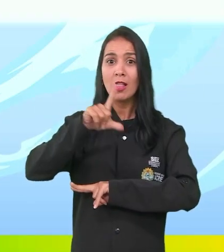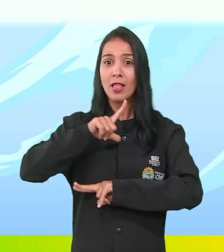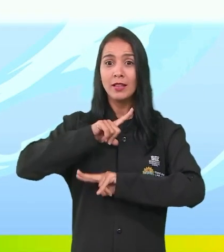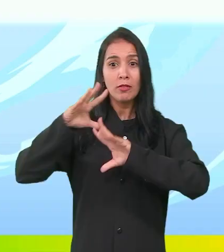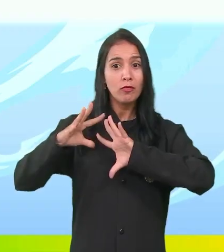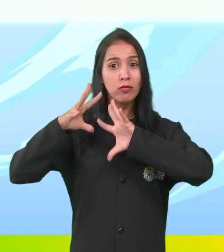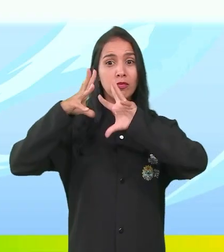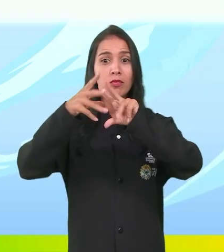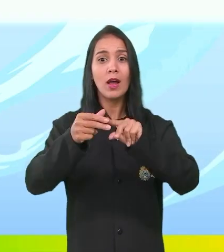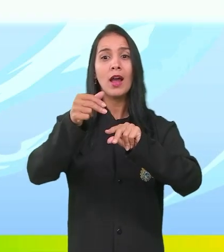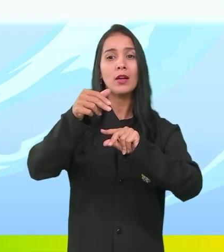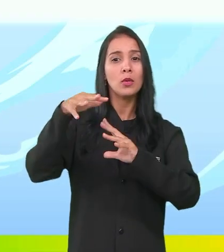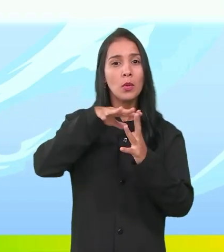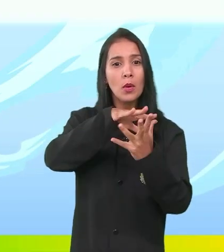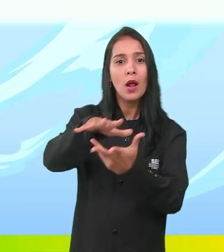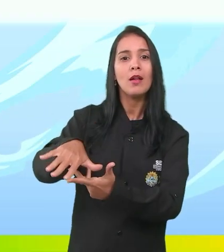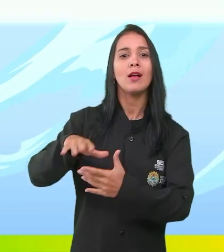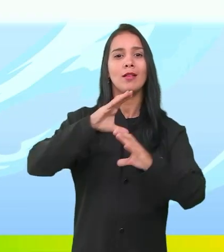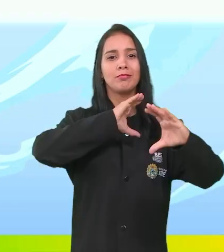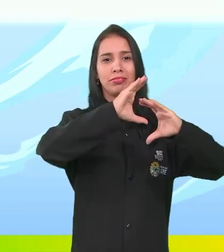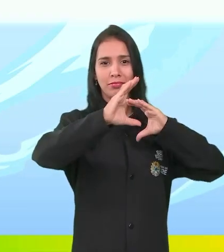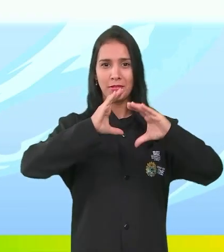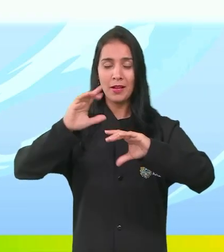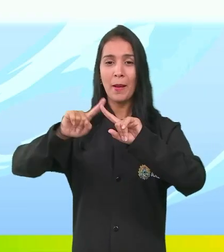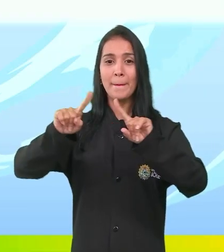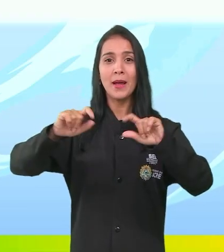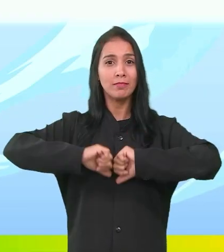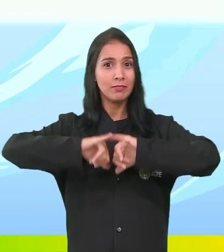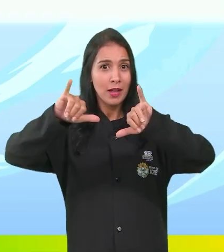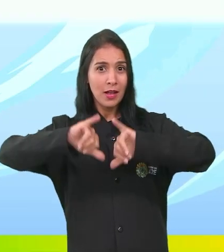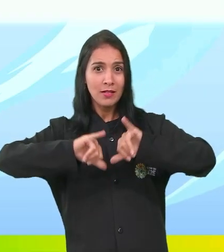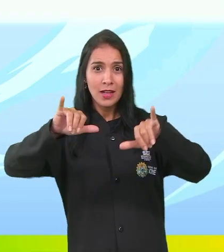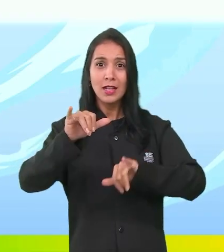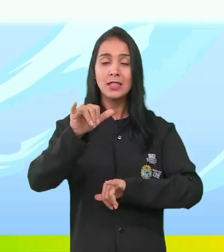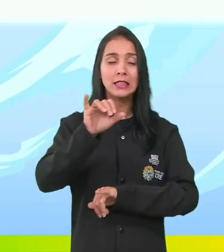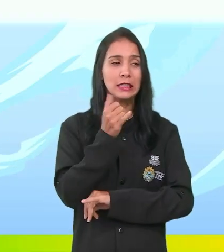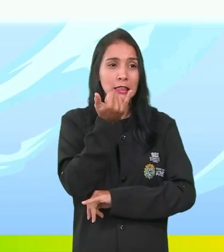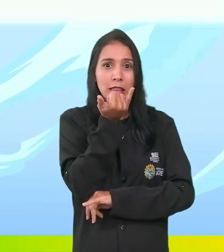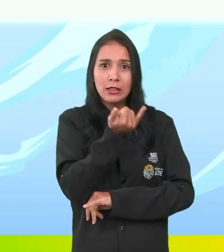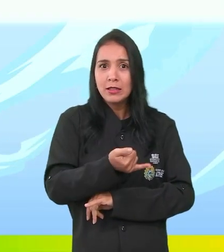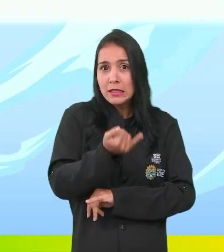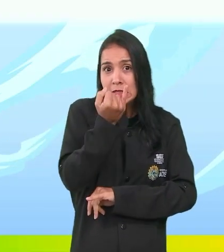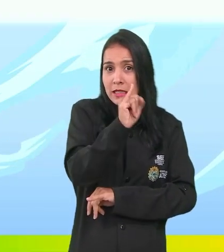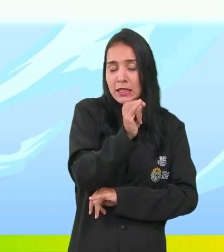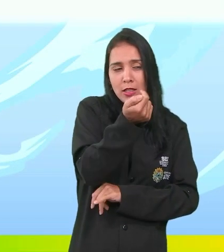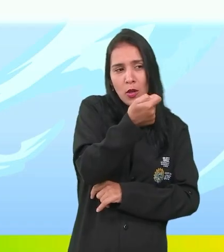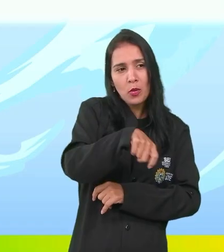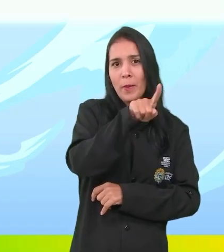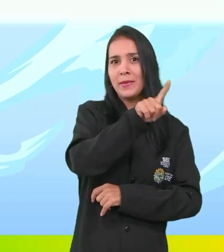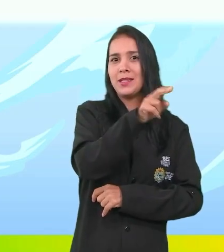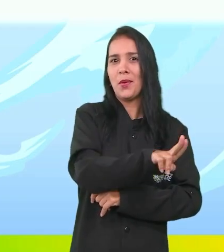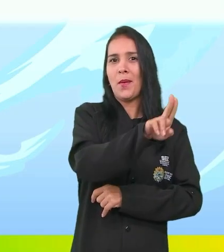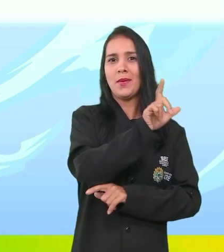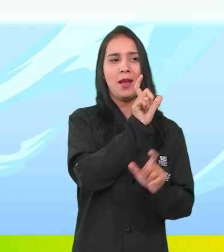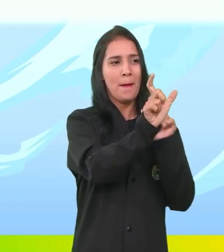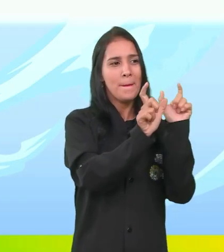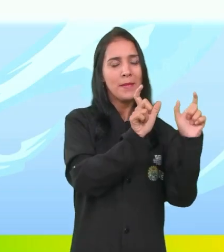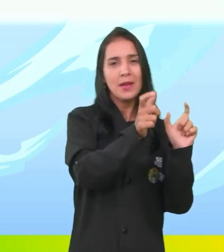o uso das palavras, revelando aspectos profundos das nossas interações.